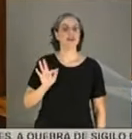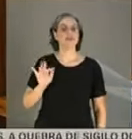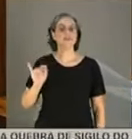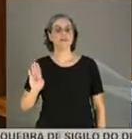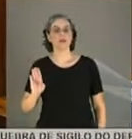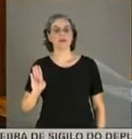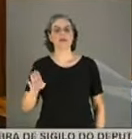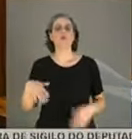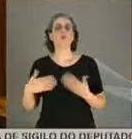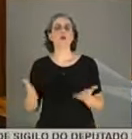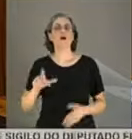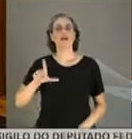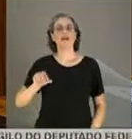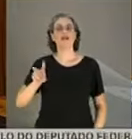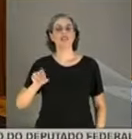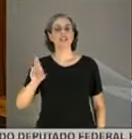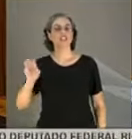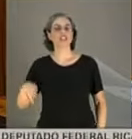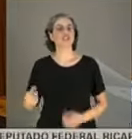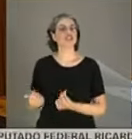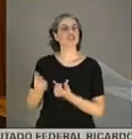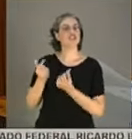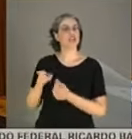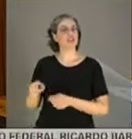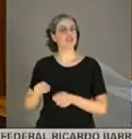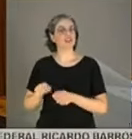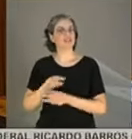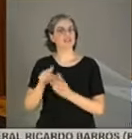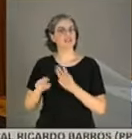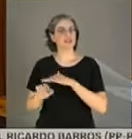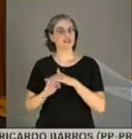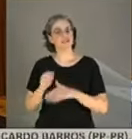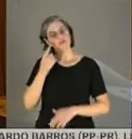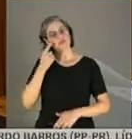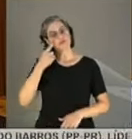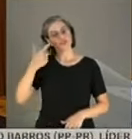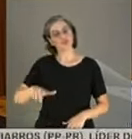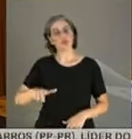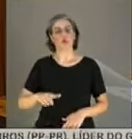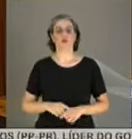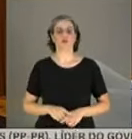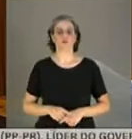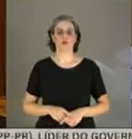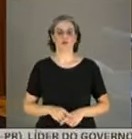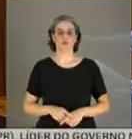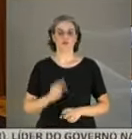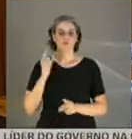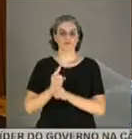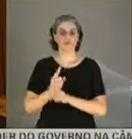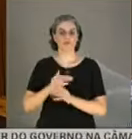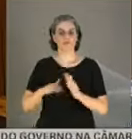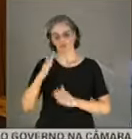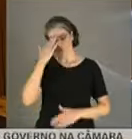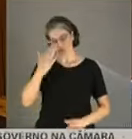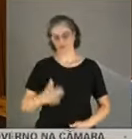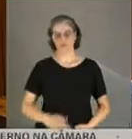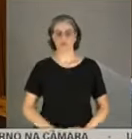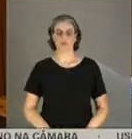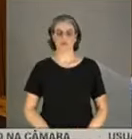dinheiro seria feita nessa triangulação, e vamos voltar a falar da Invistia para que possamos fechar esse cerco, senhor presidente. Muito